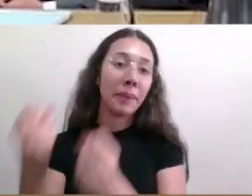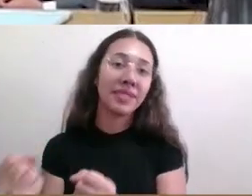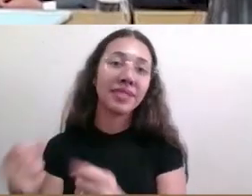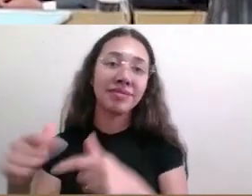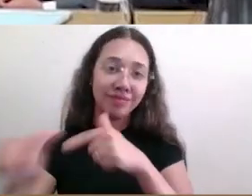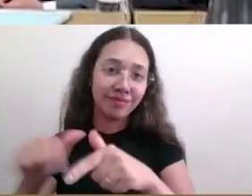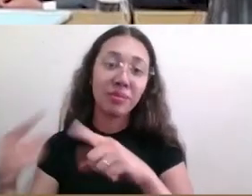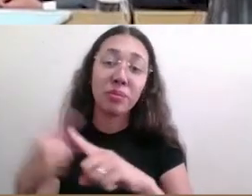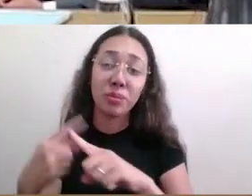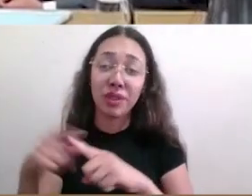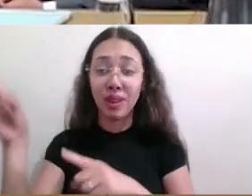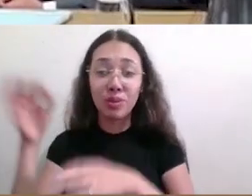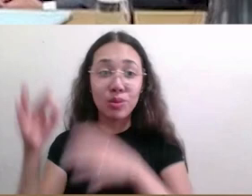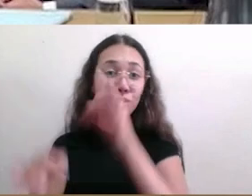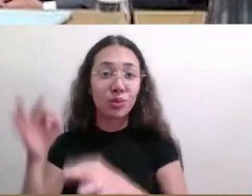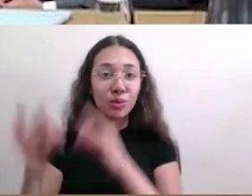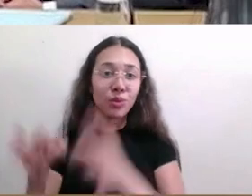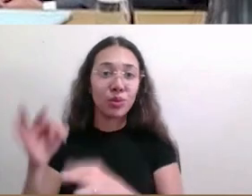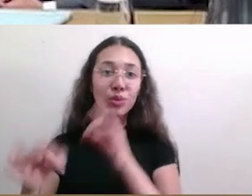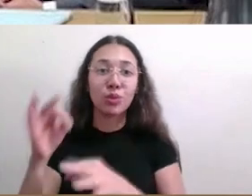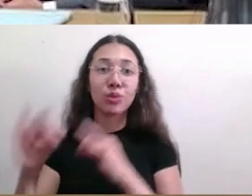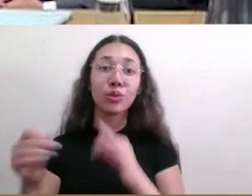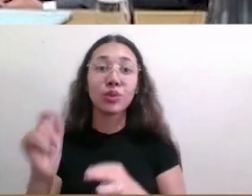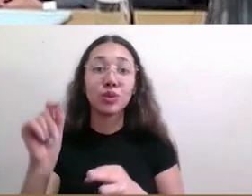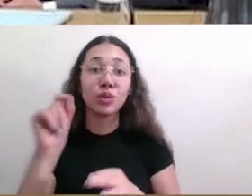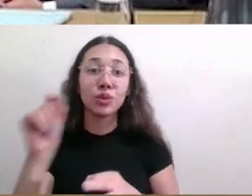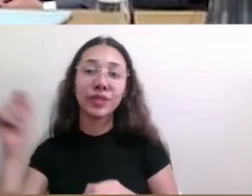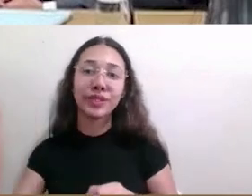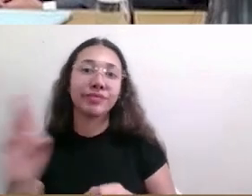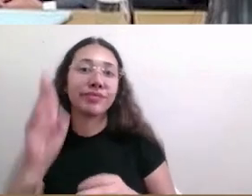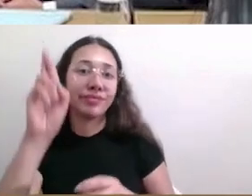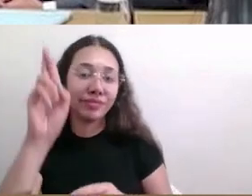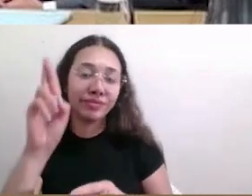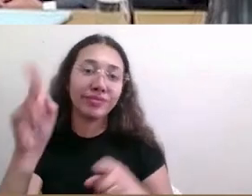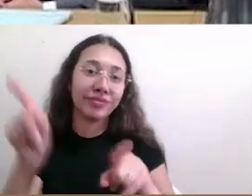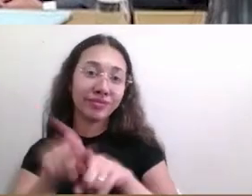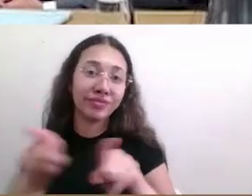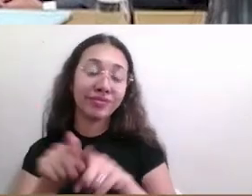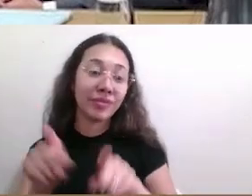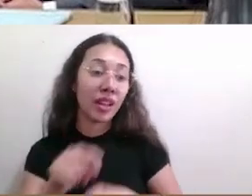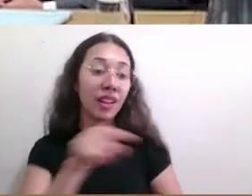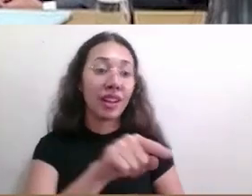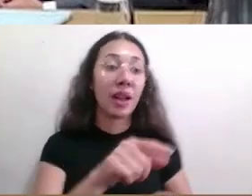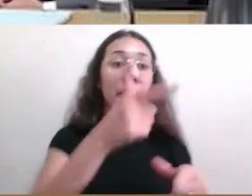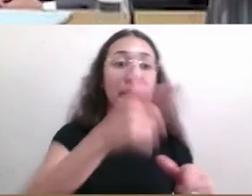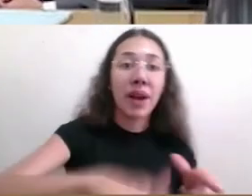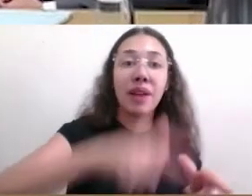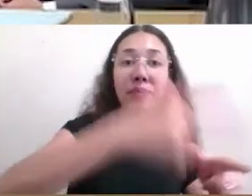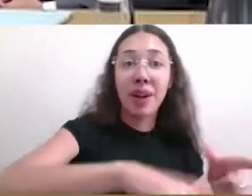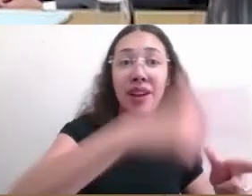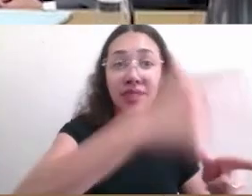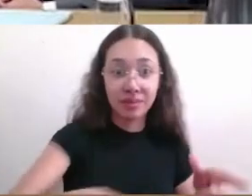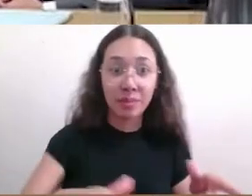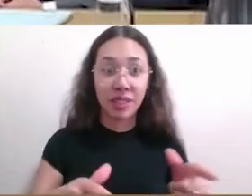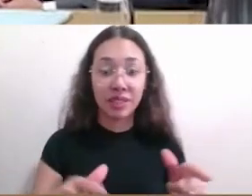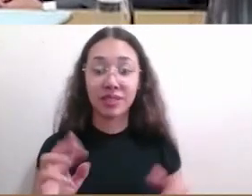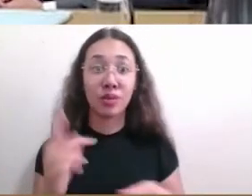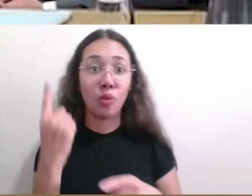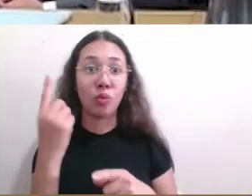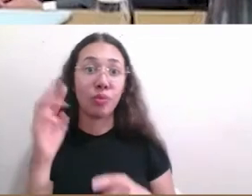juiz acabou tendo que assumir um chefe adjunto. Muitos diziam, olha, o processo corre rápido aqui, e corria